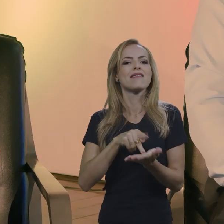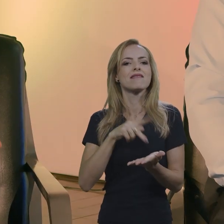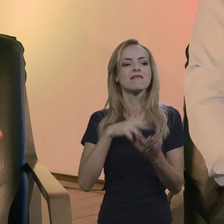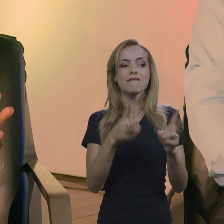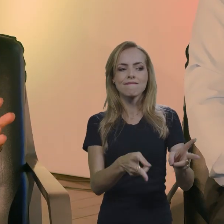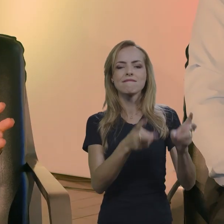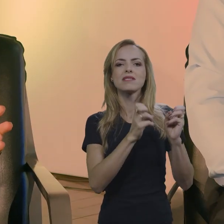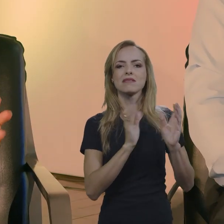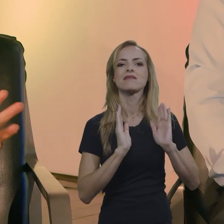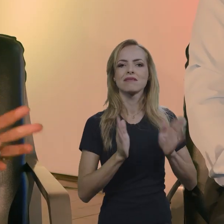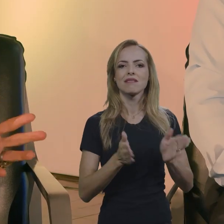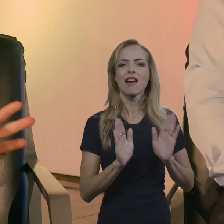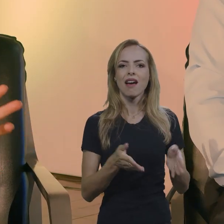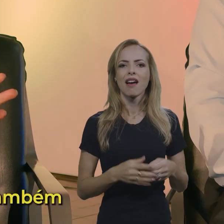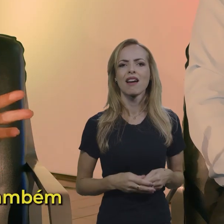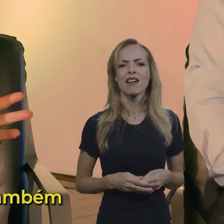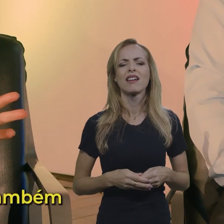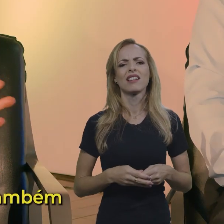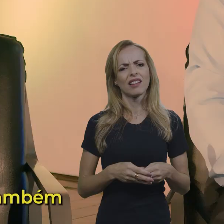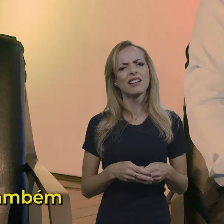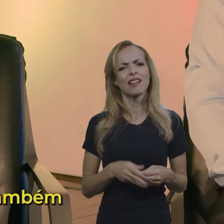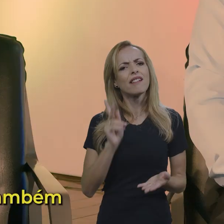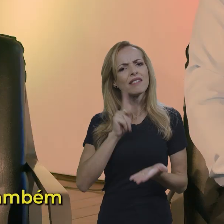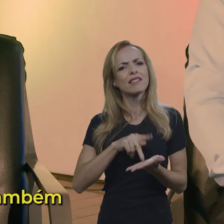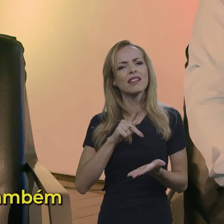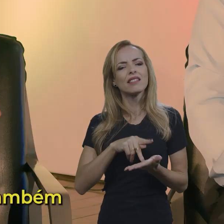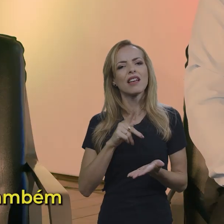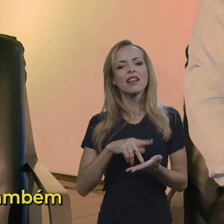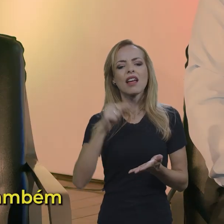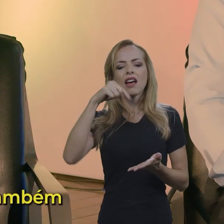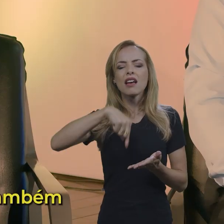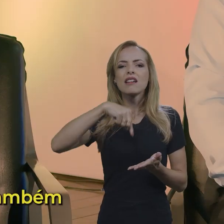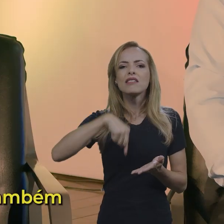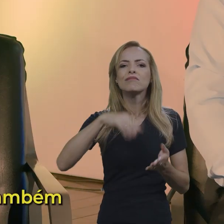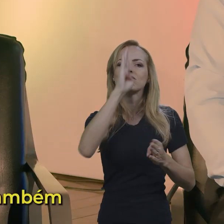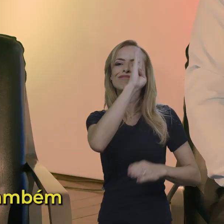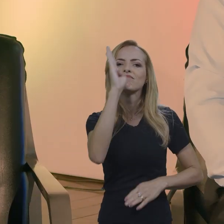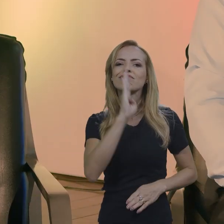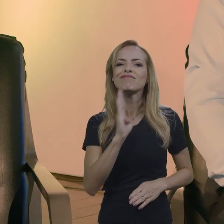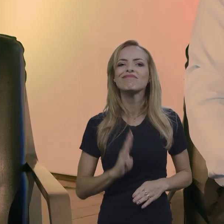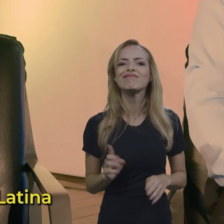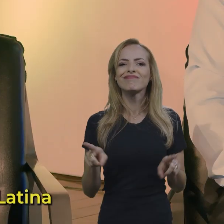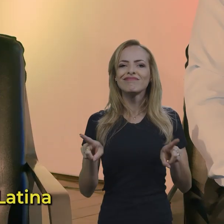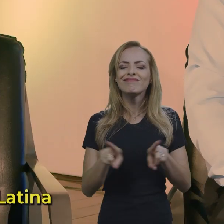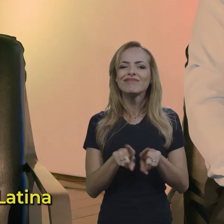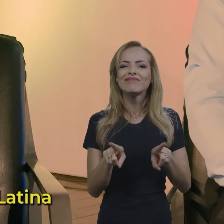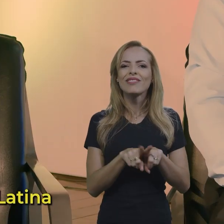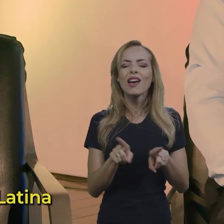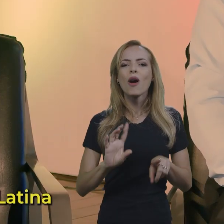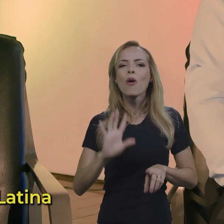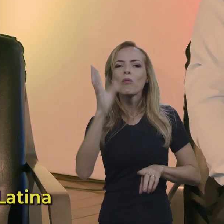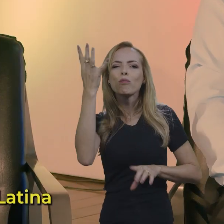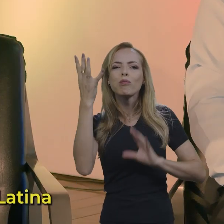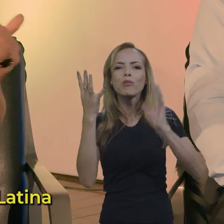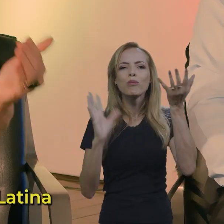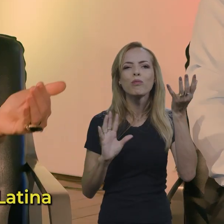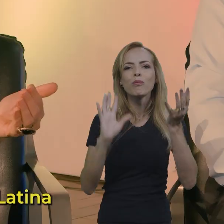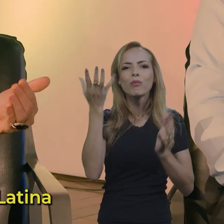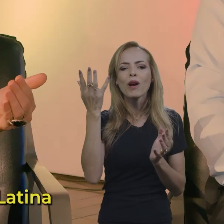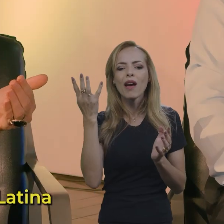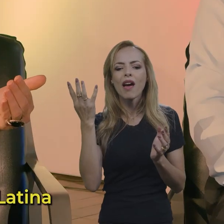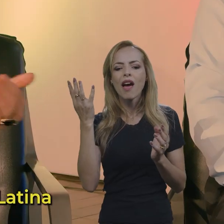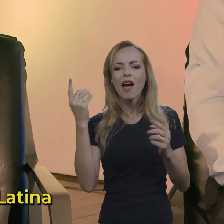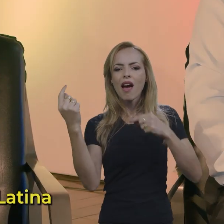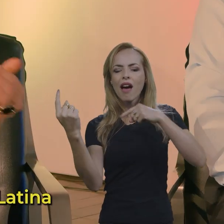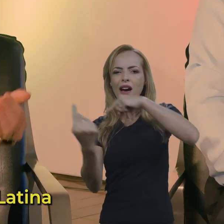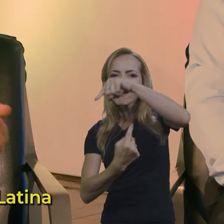e realmente se diz, né, e eu acho que é real, que o Brasil também não tem